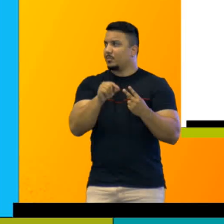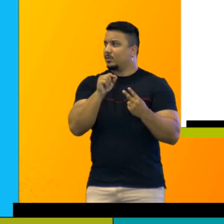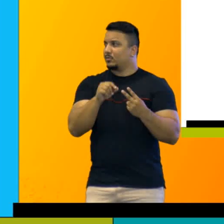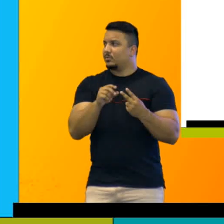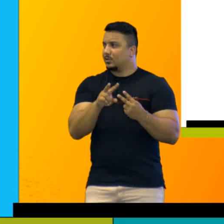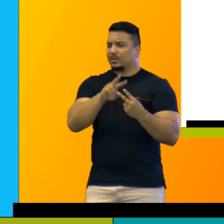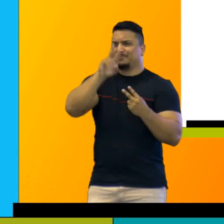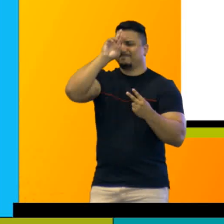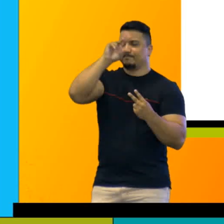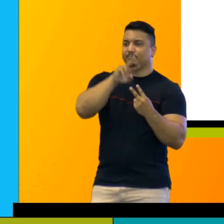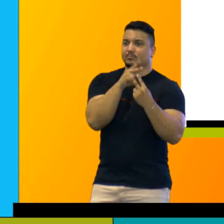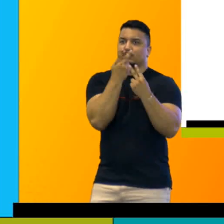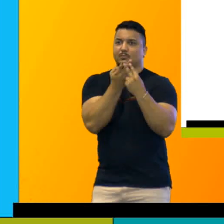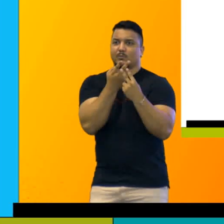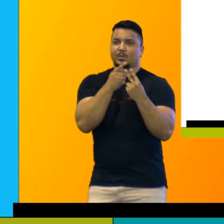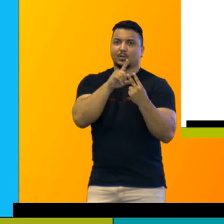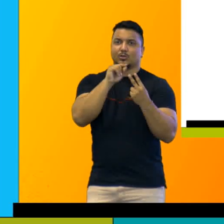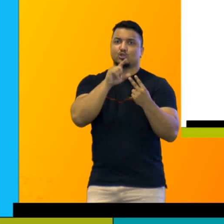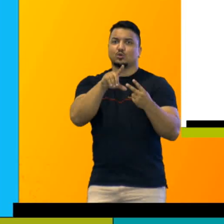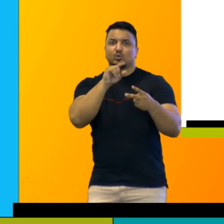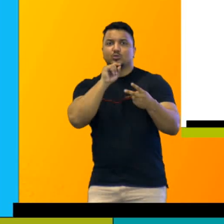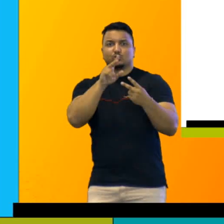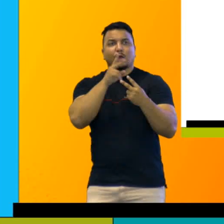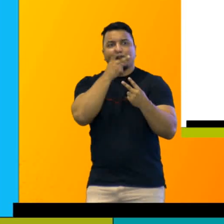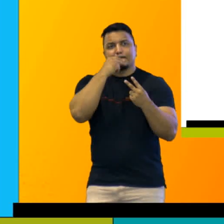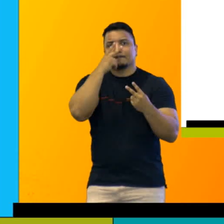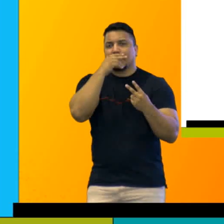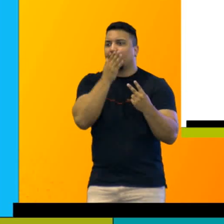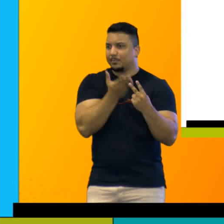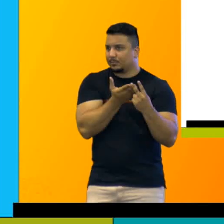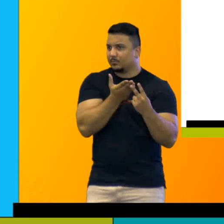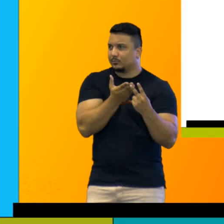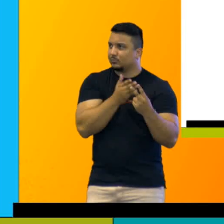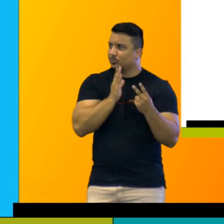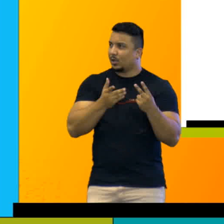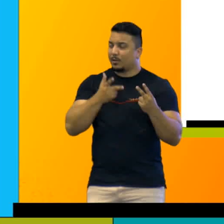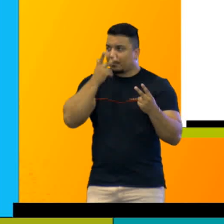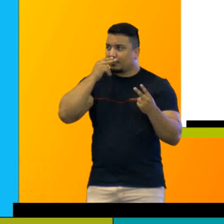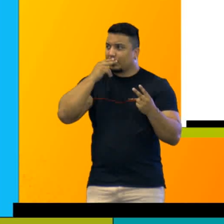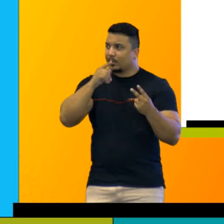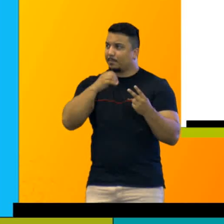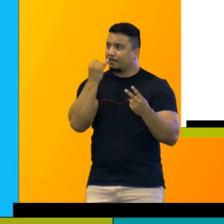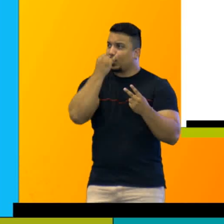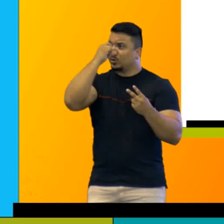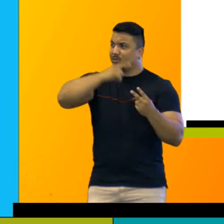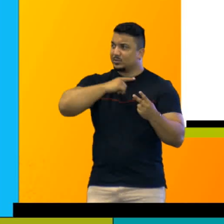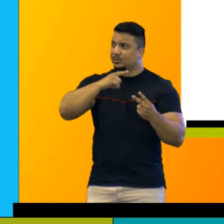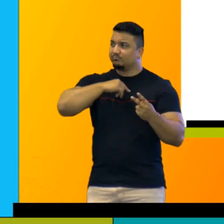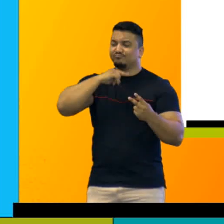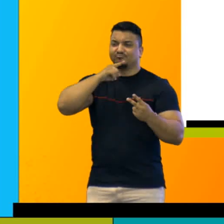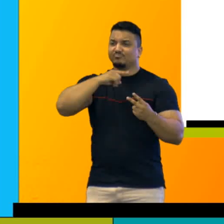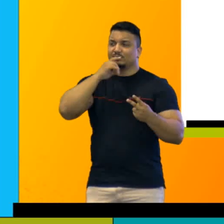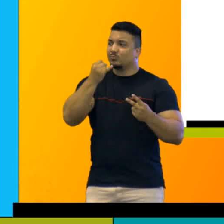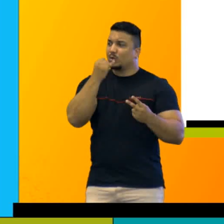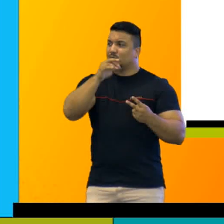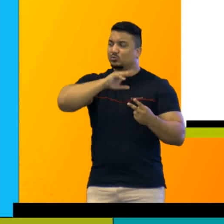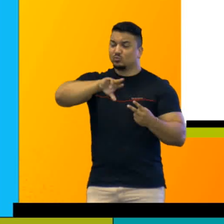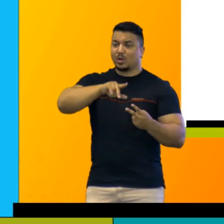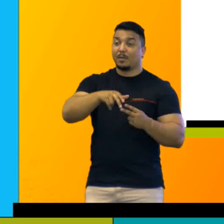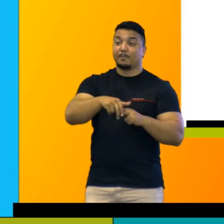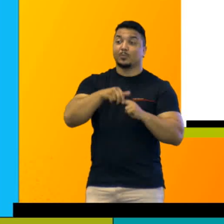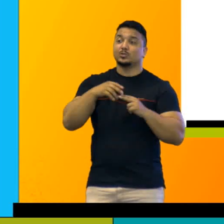o verde e o vermelho. Eu escolhi ou não os mesmos 2? Tem importância a ordem? Não. Então